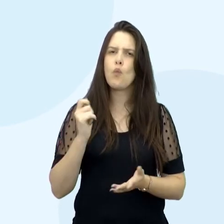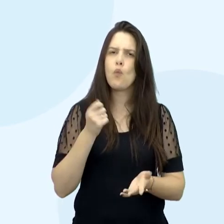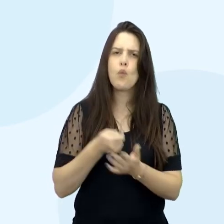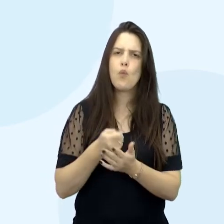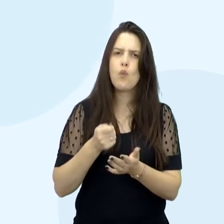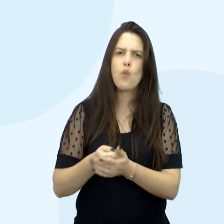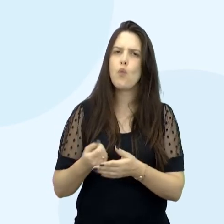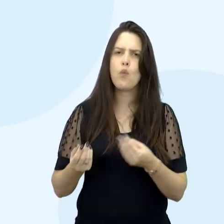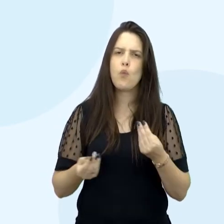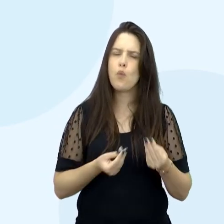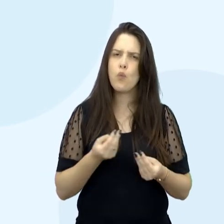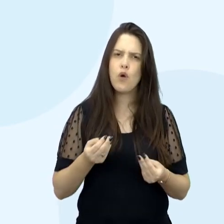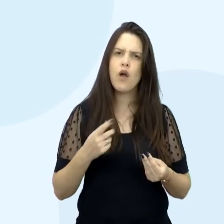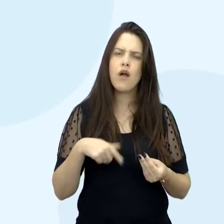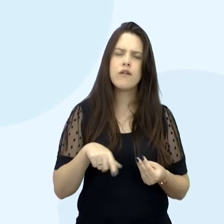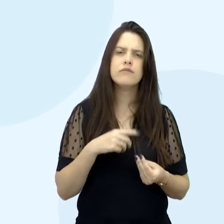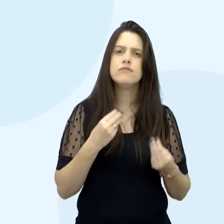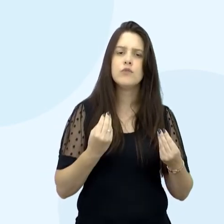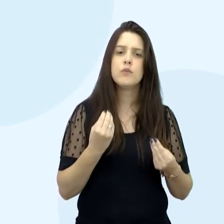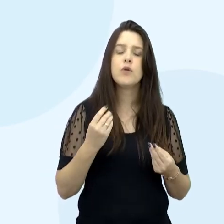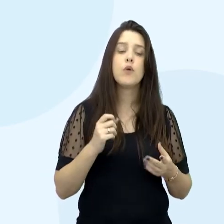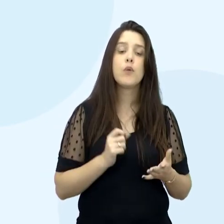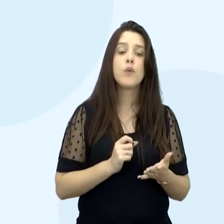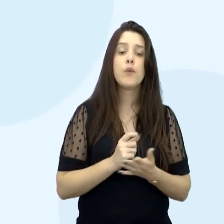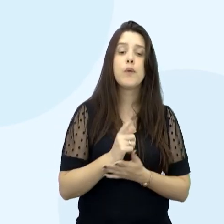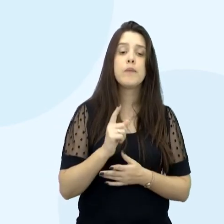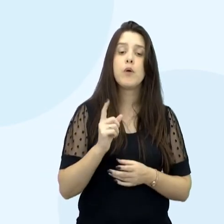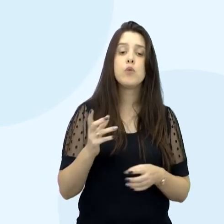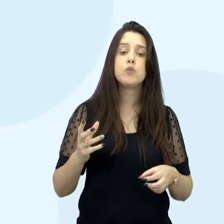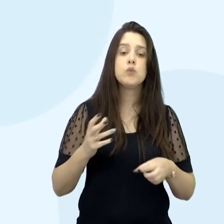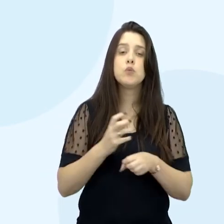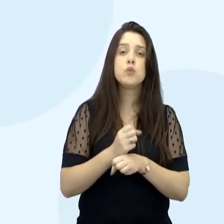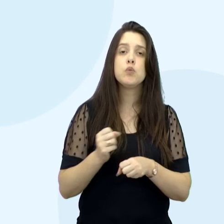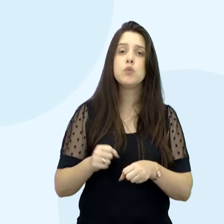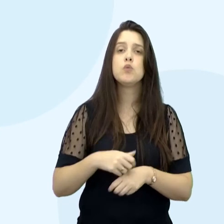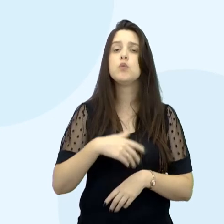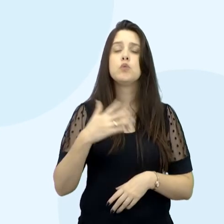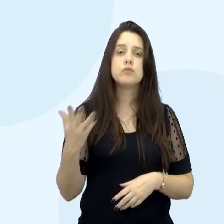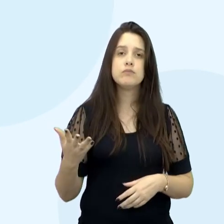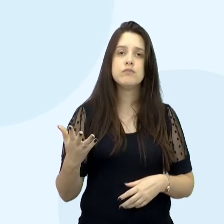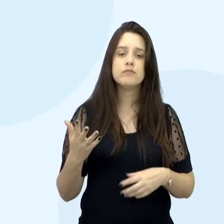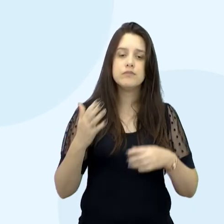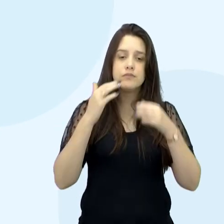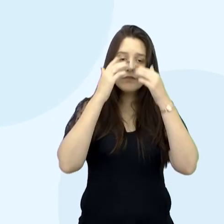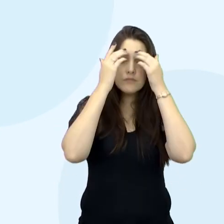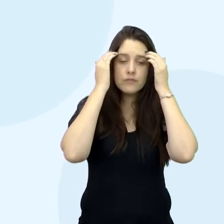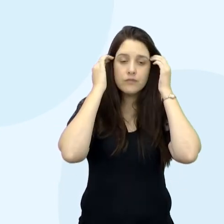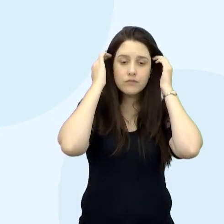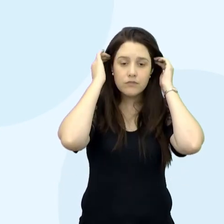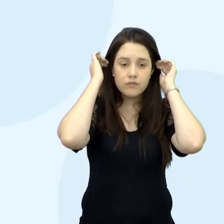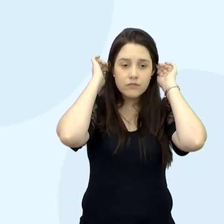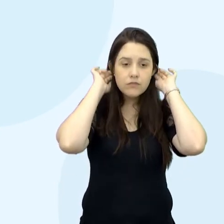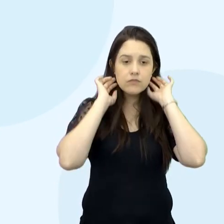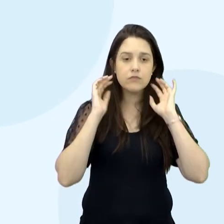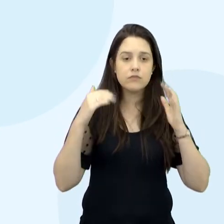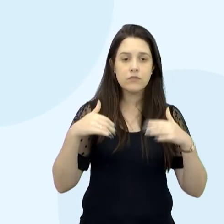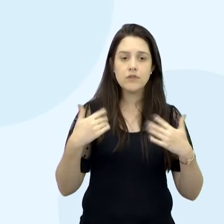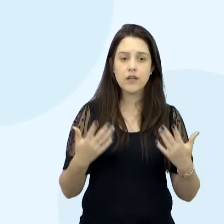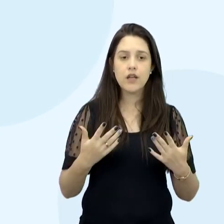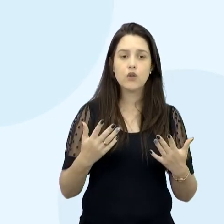uma das perguntas é, complete a linha total, total da prestação, complete essa